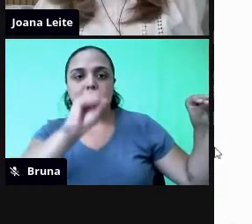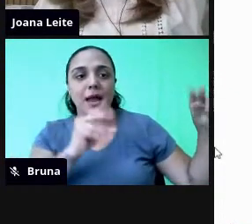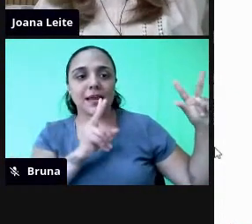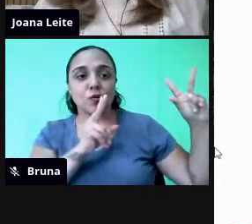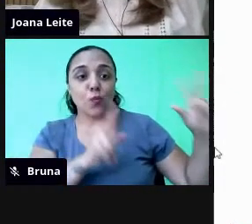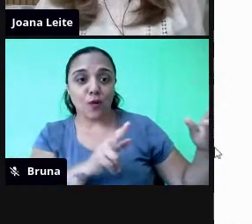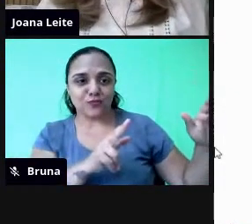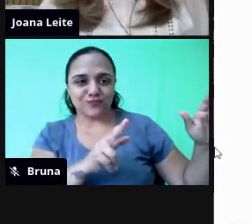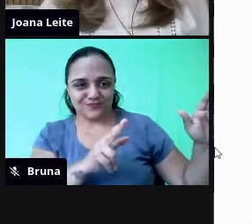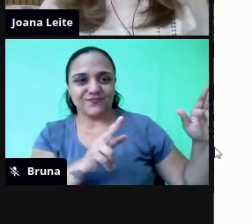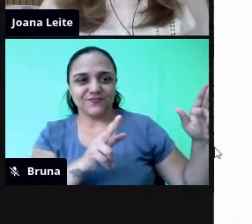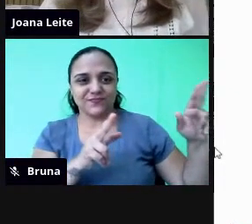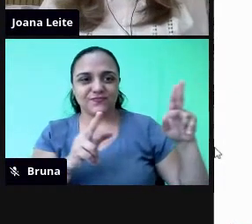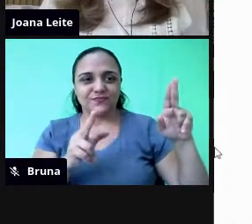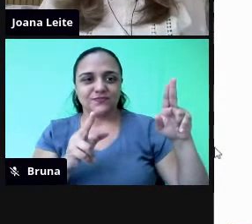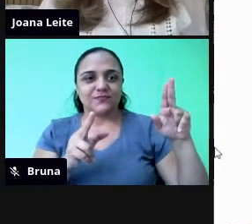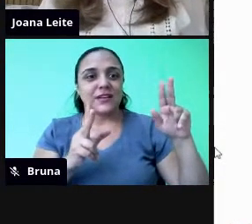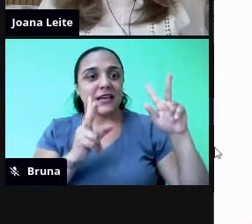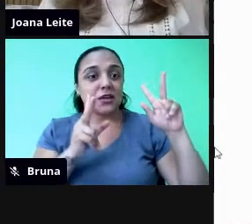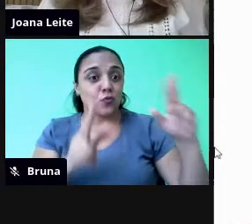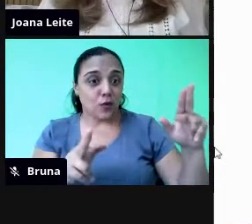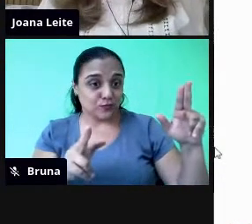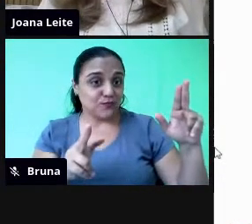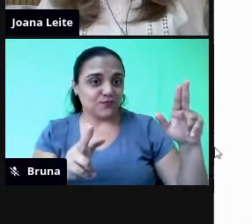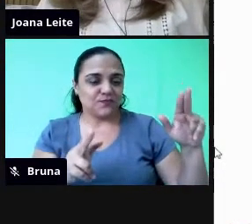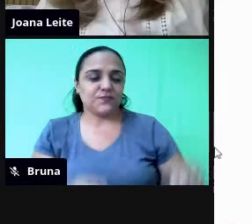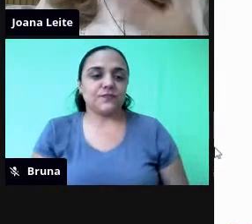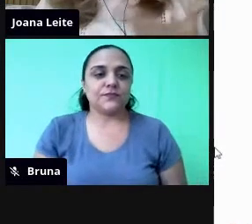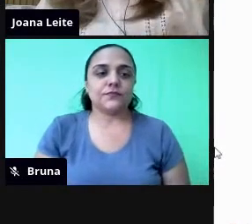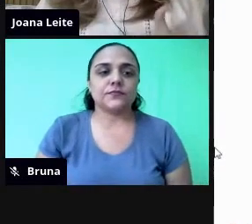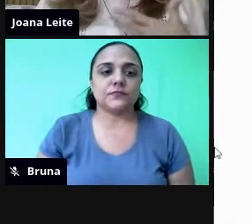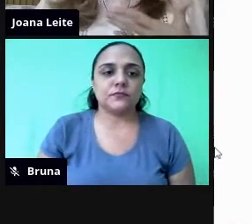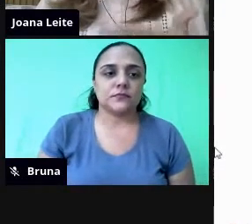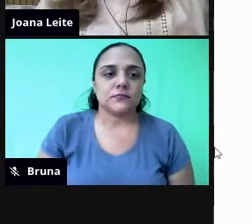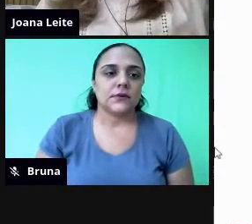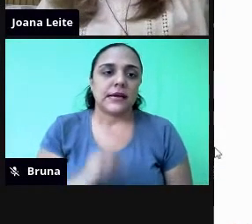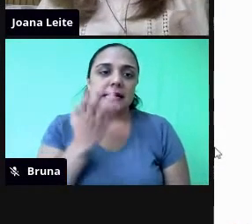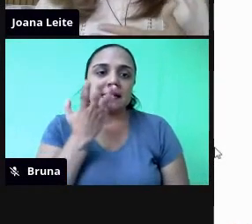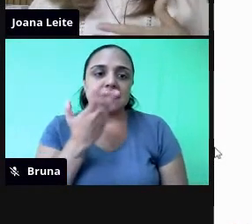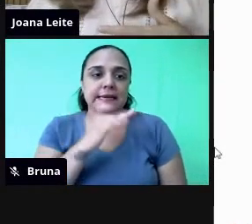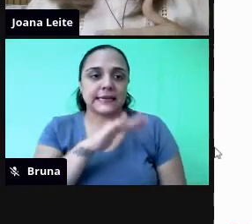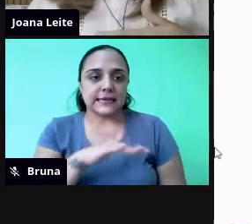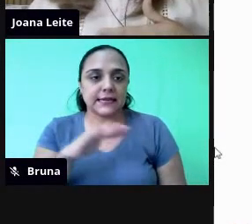Essa repetição de fala, a gente chama de ecolalia, que é quando a criança,